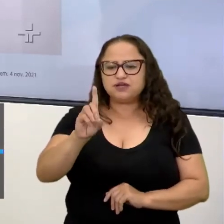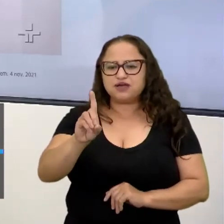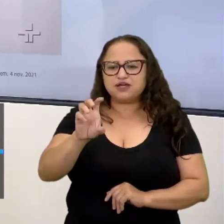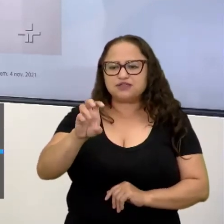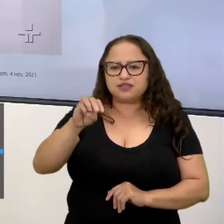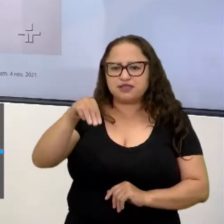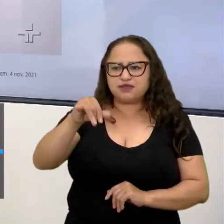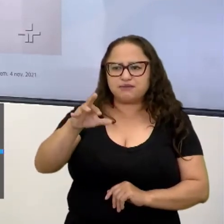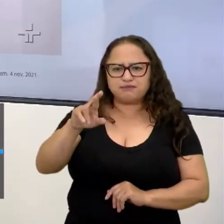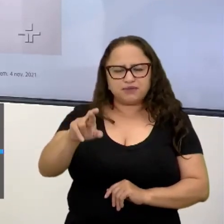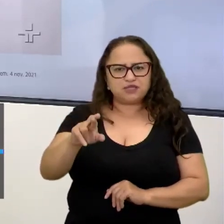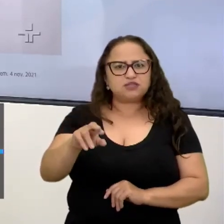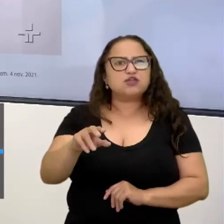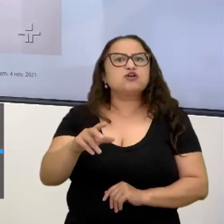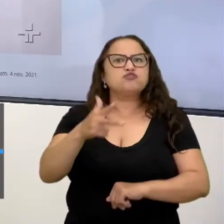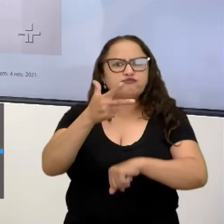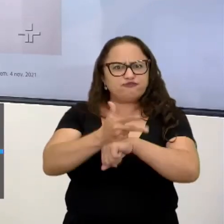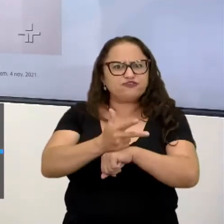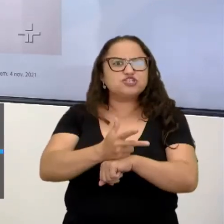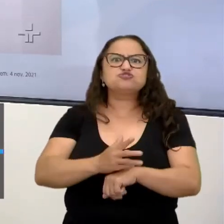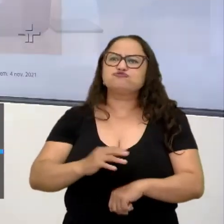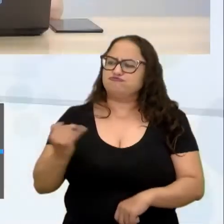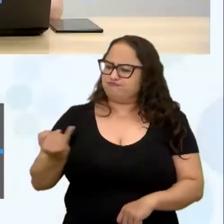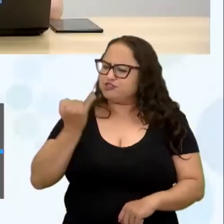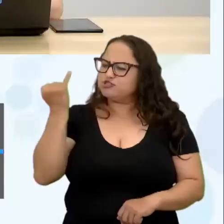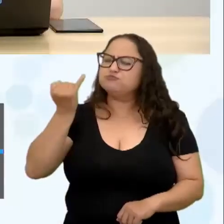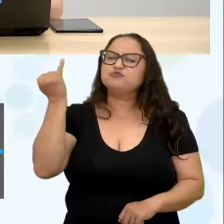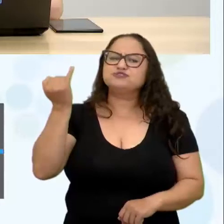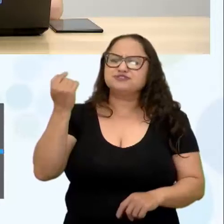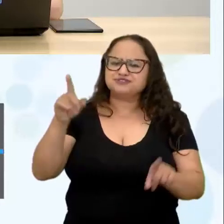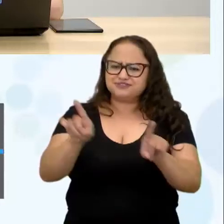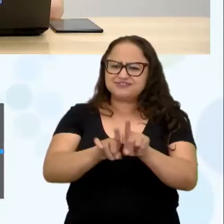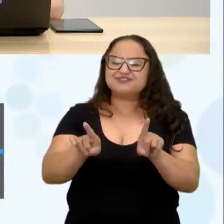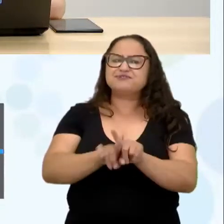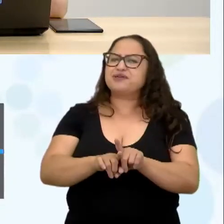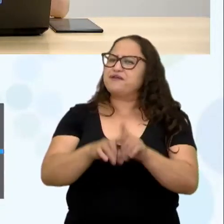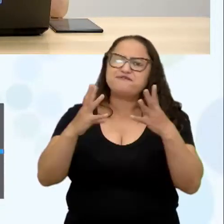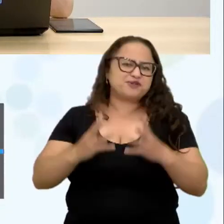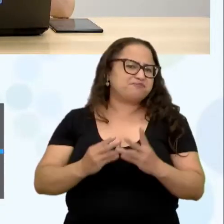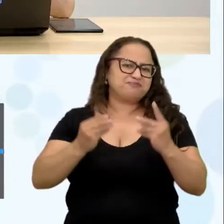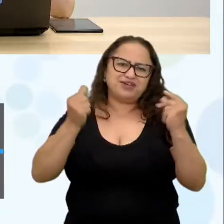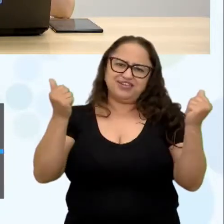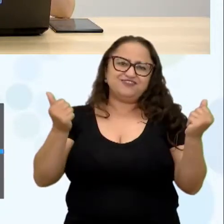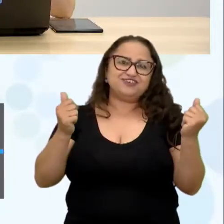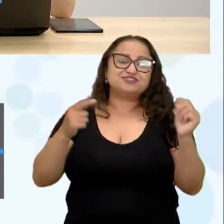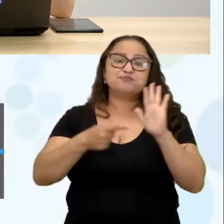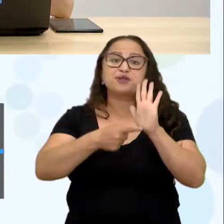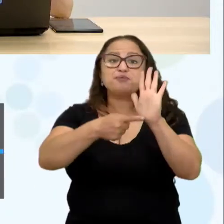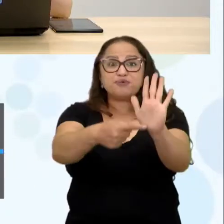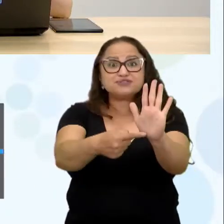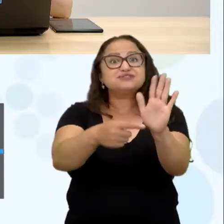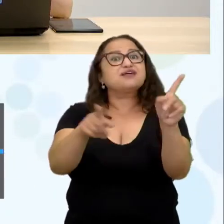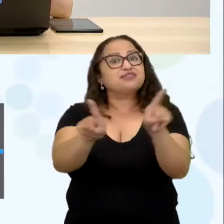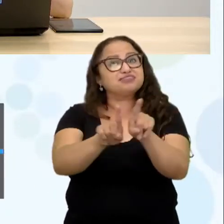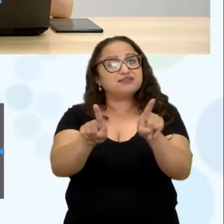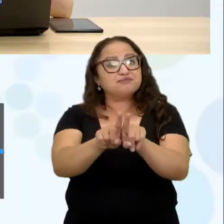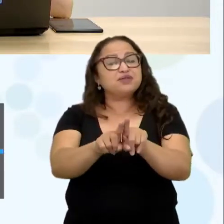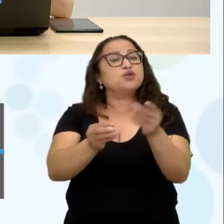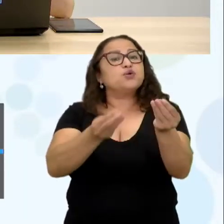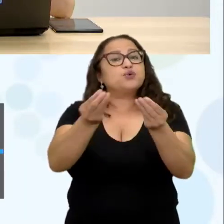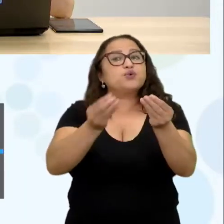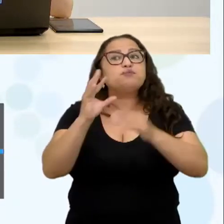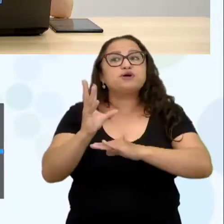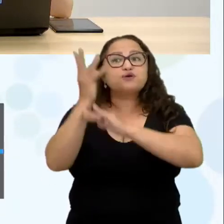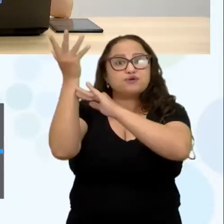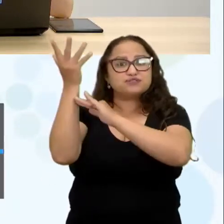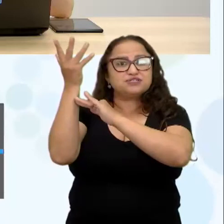muito importante esse vídeo passado na aula, né? Que Legal. realmente foi aí para dar uma demonstração, né, mesmo, como que foi